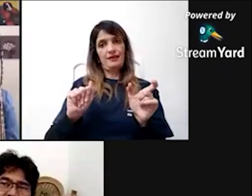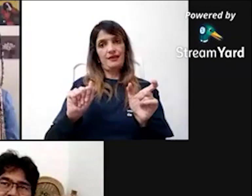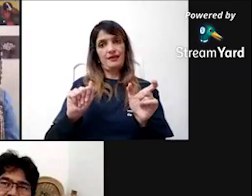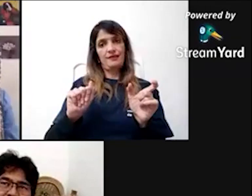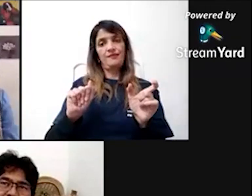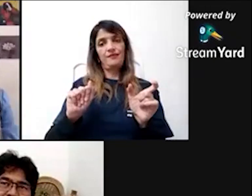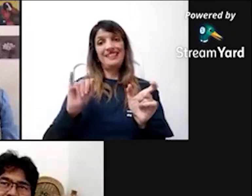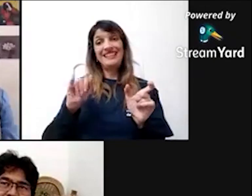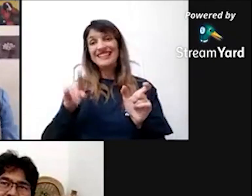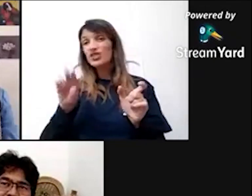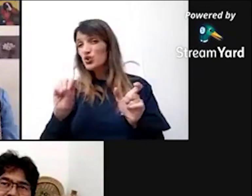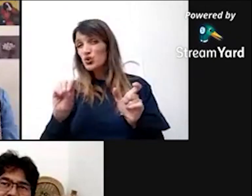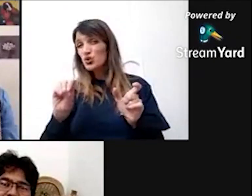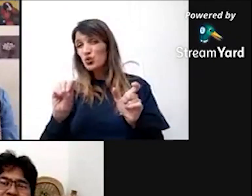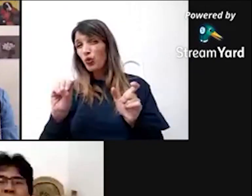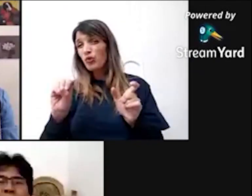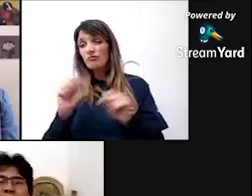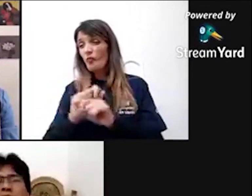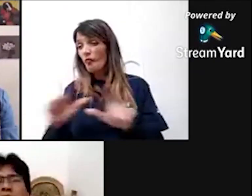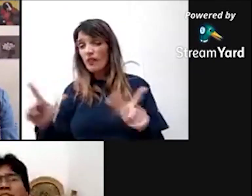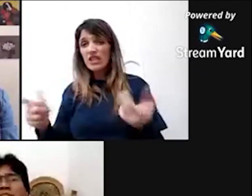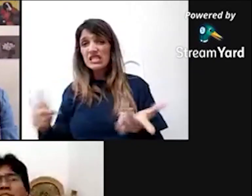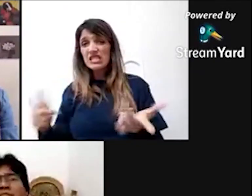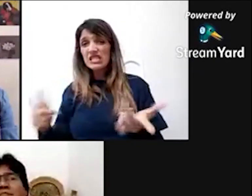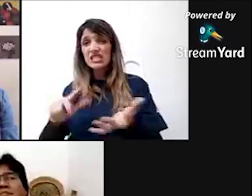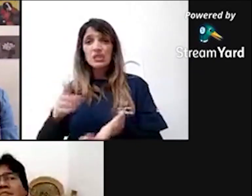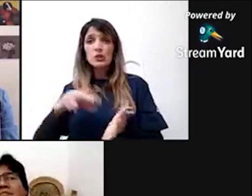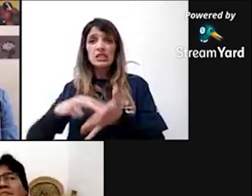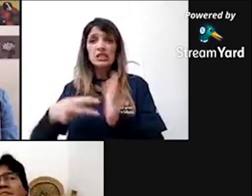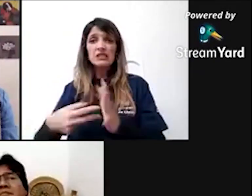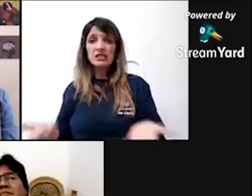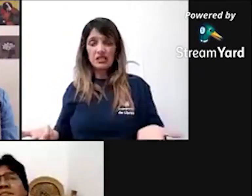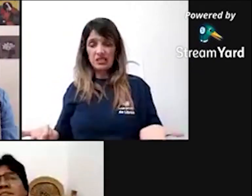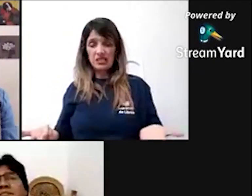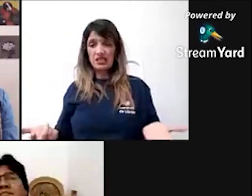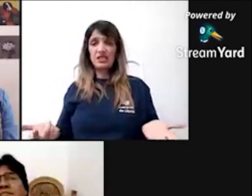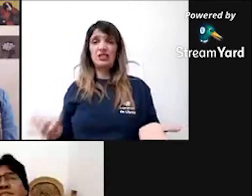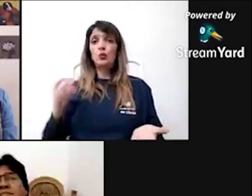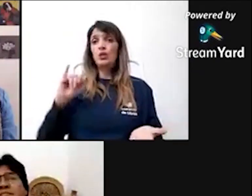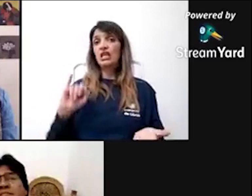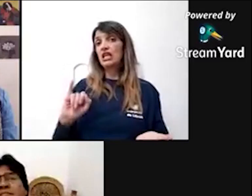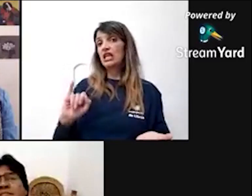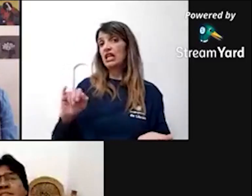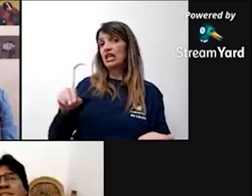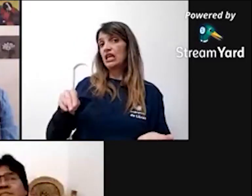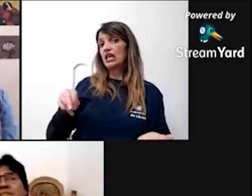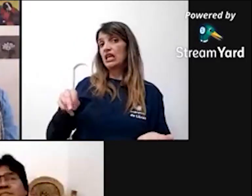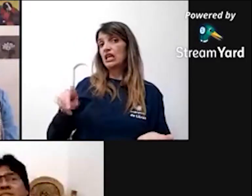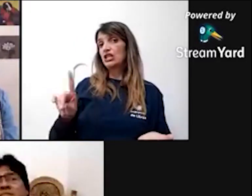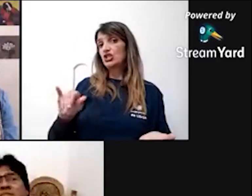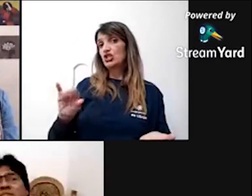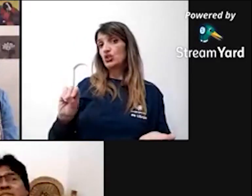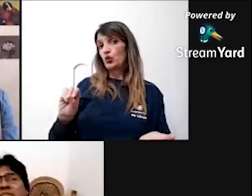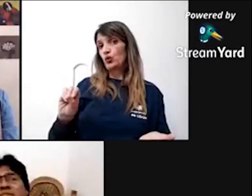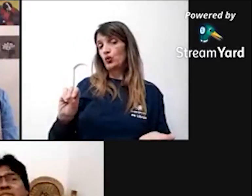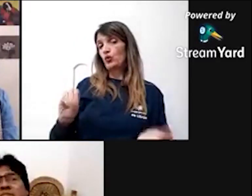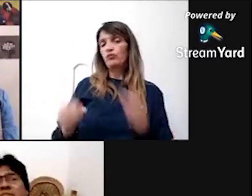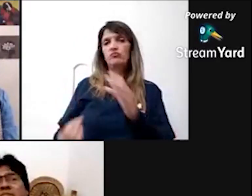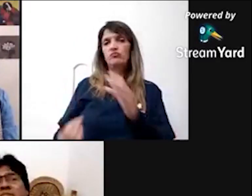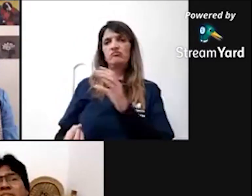índio é uma palavra vazia de significado. Ela é apenas uma palavra que foi sendo reproduzida, ela foi